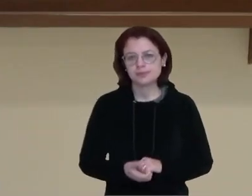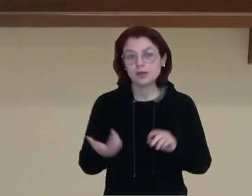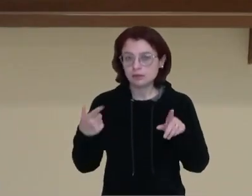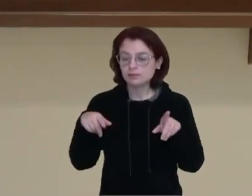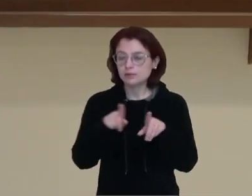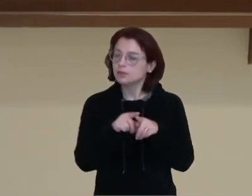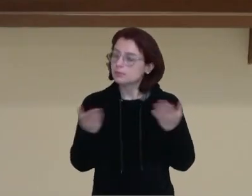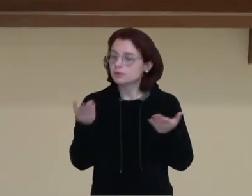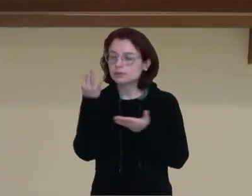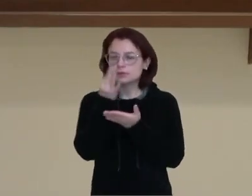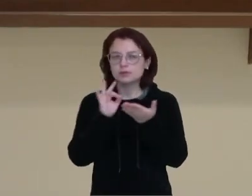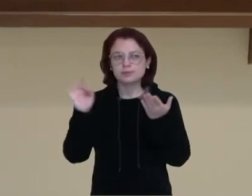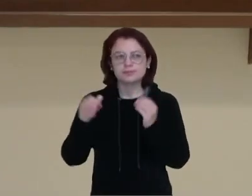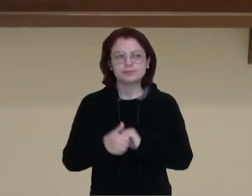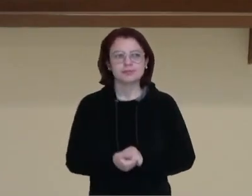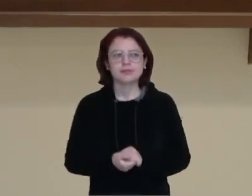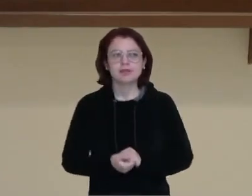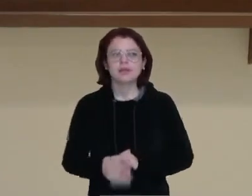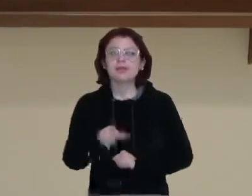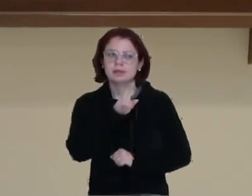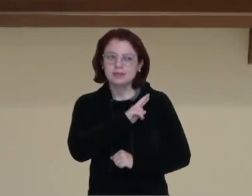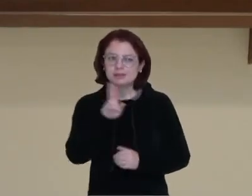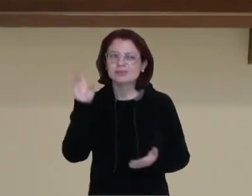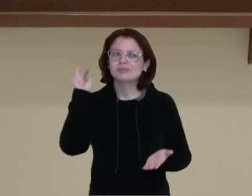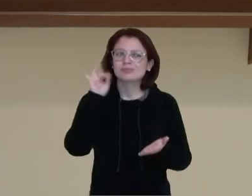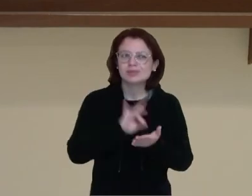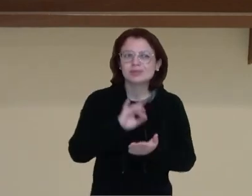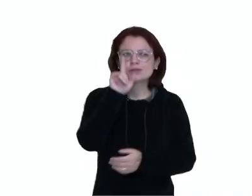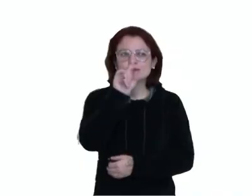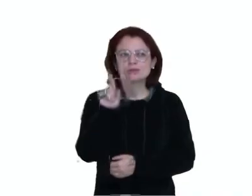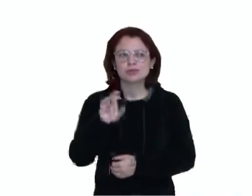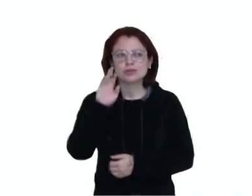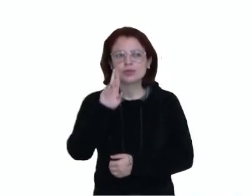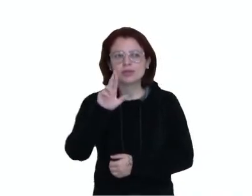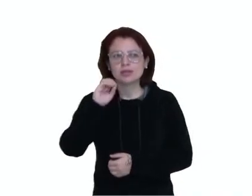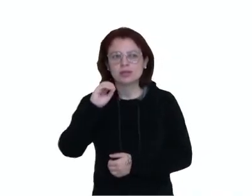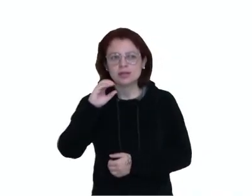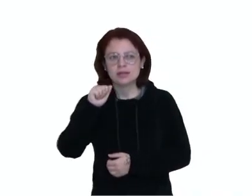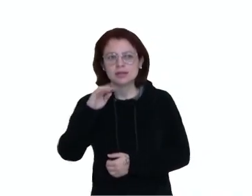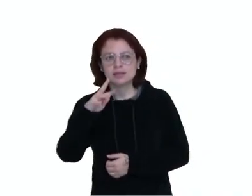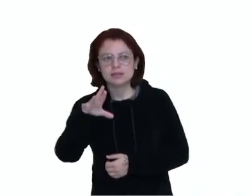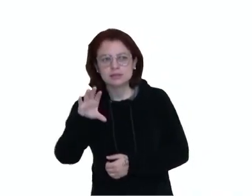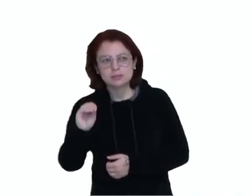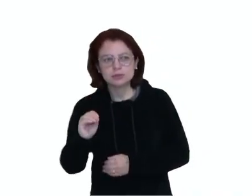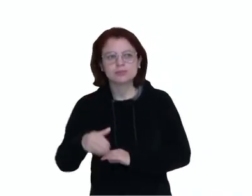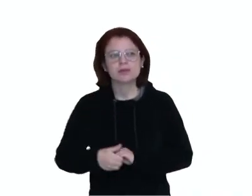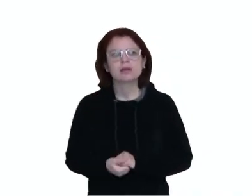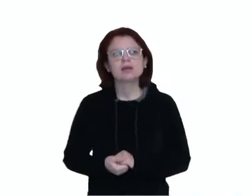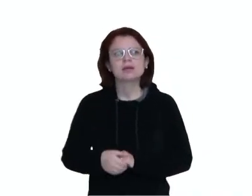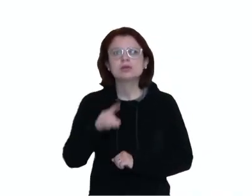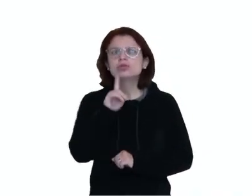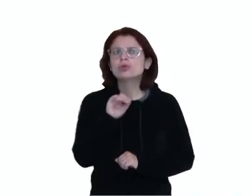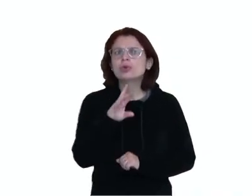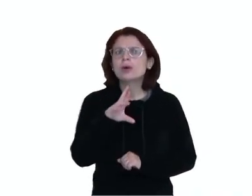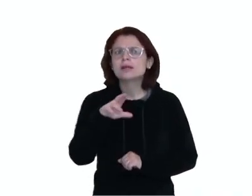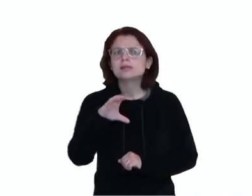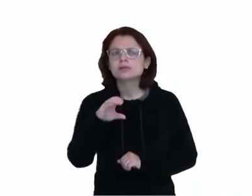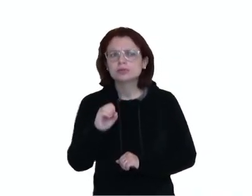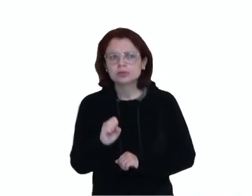Voltamos. Bora lá? A religião dos persas era o zoroastrismo, palavra que se originou do seu fundador, Zoroastro